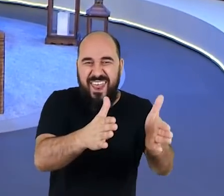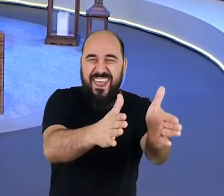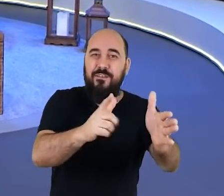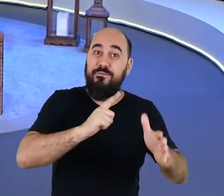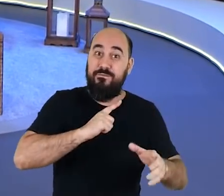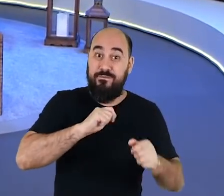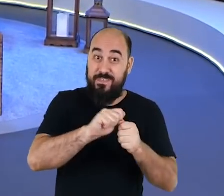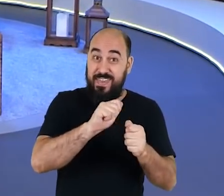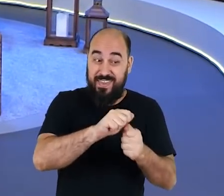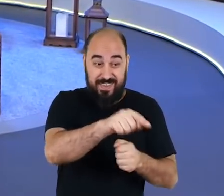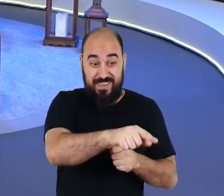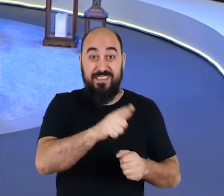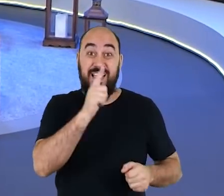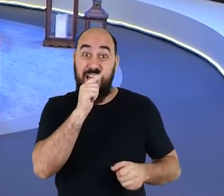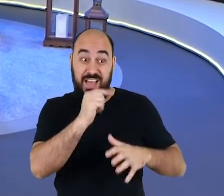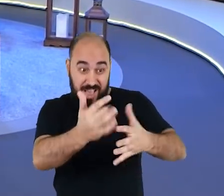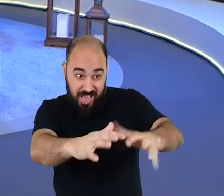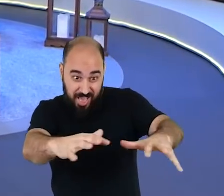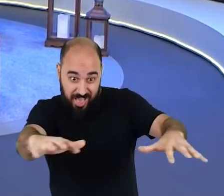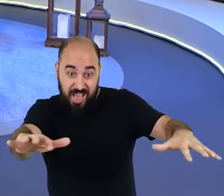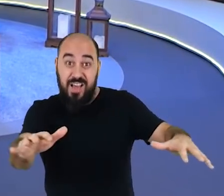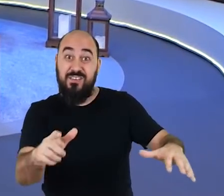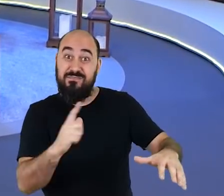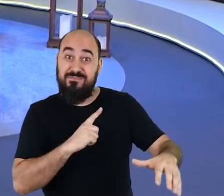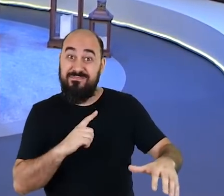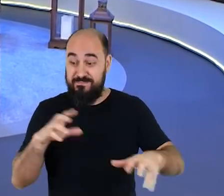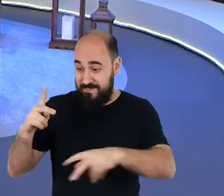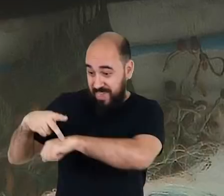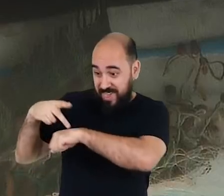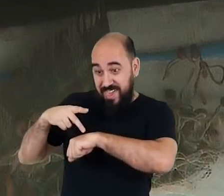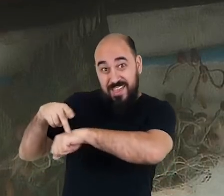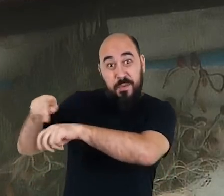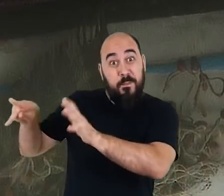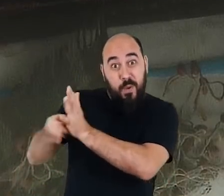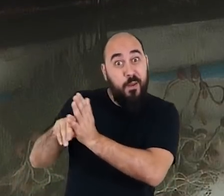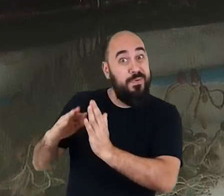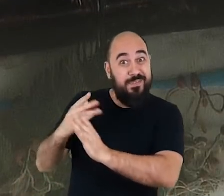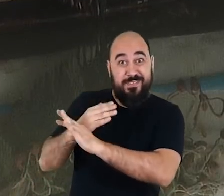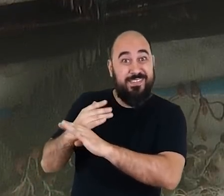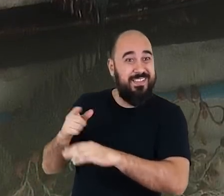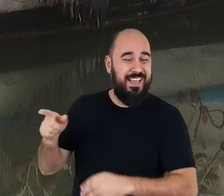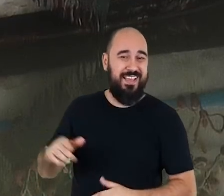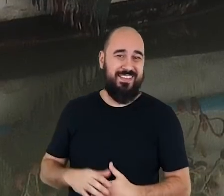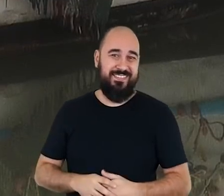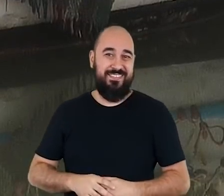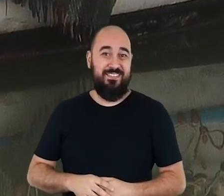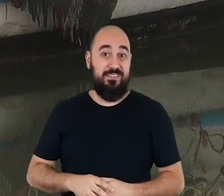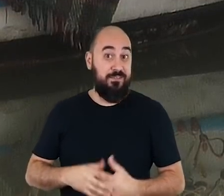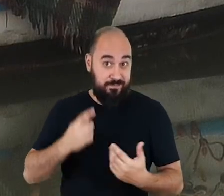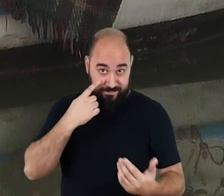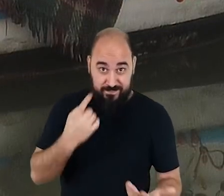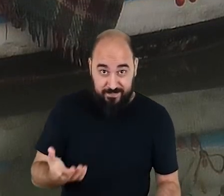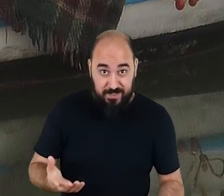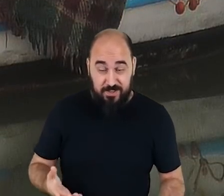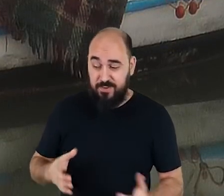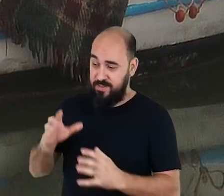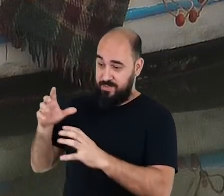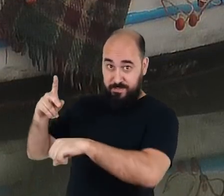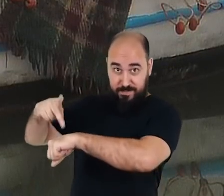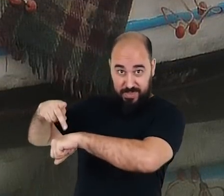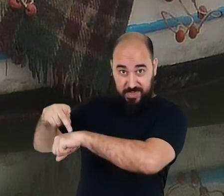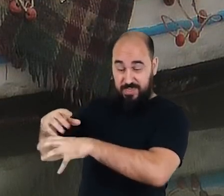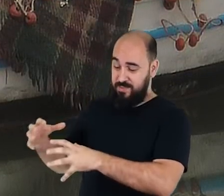foram arremessadas ao mar para fazer aquele aterro. Literalmente, as pedras da cidade foram, como